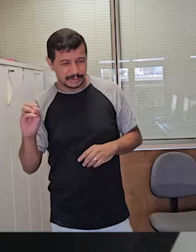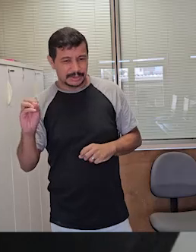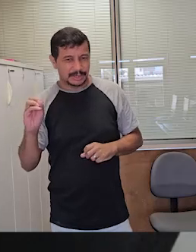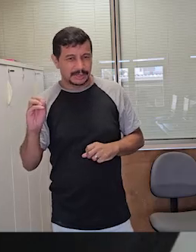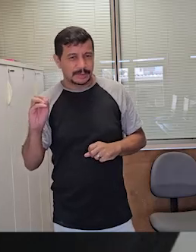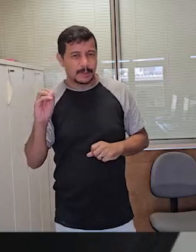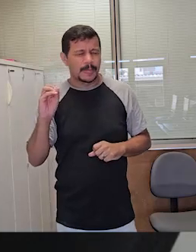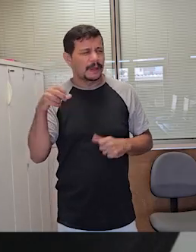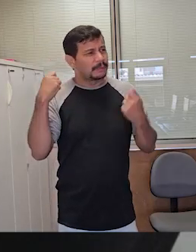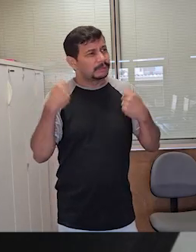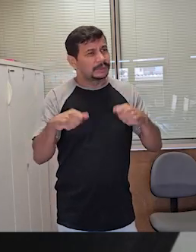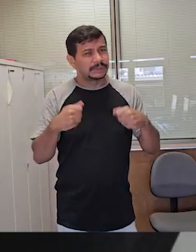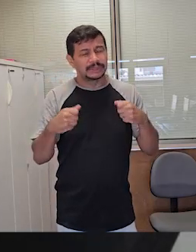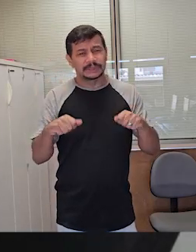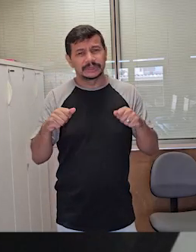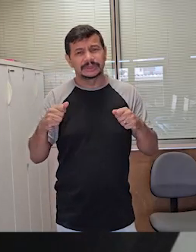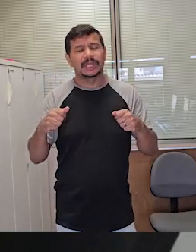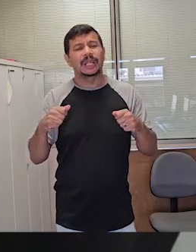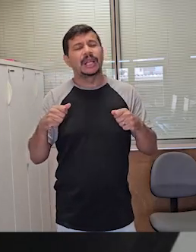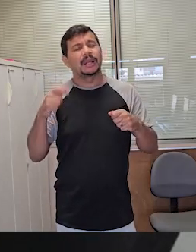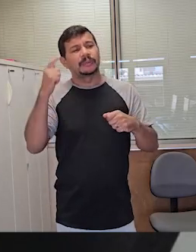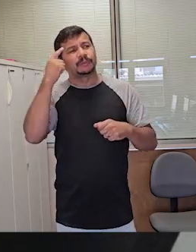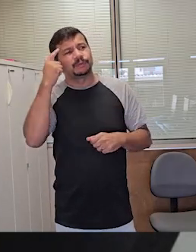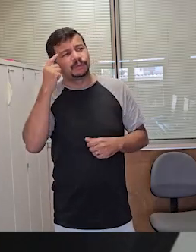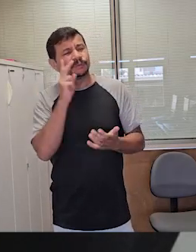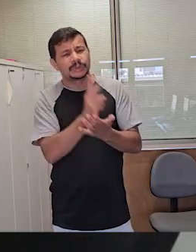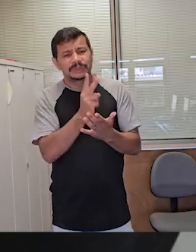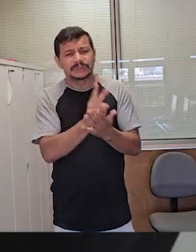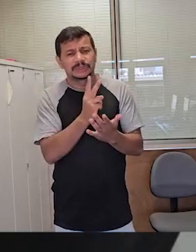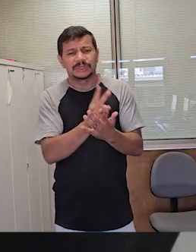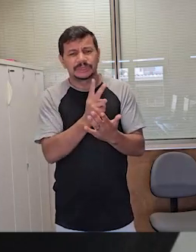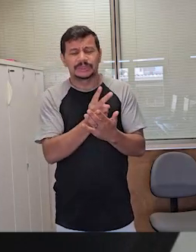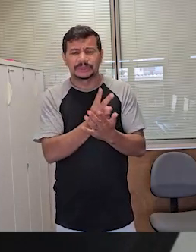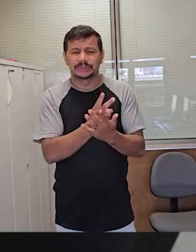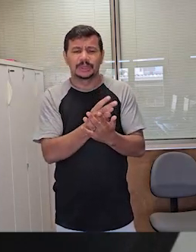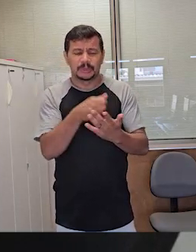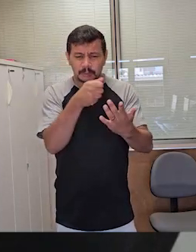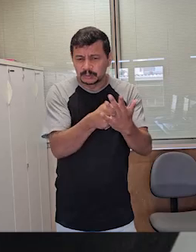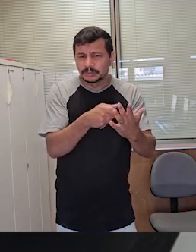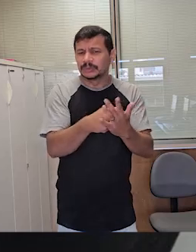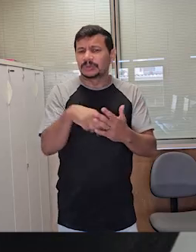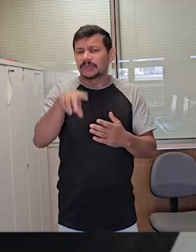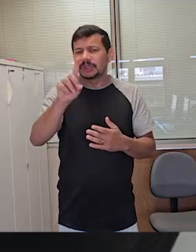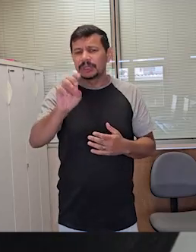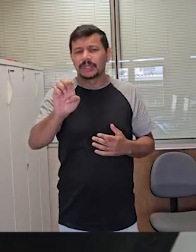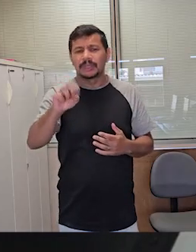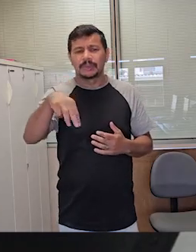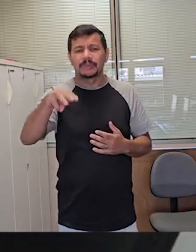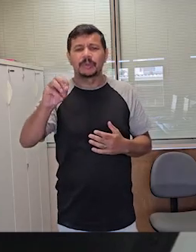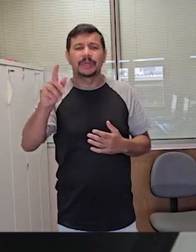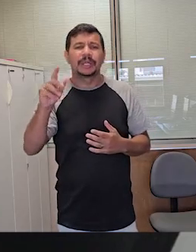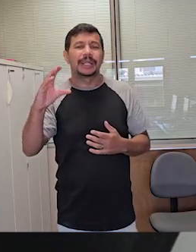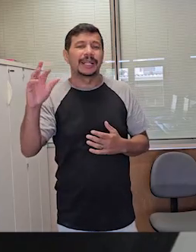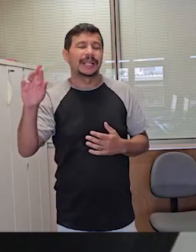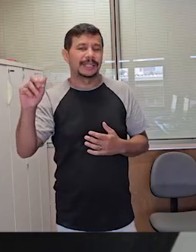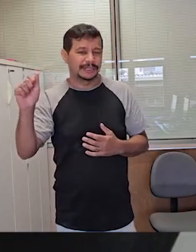que sempre, com todos os seus defeitos, a gente tem que sempre defender a democracia, né? Porque nos